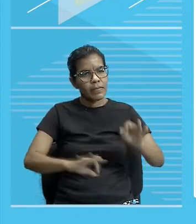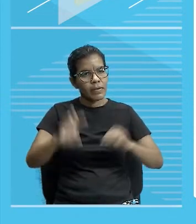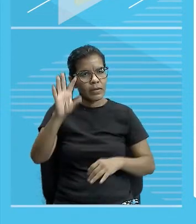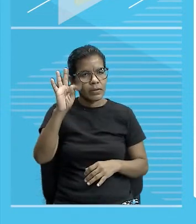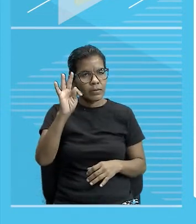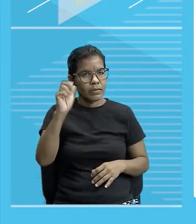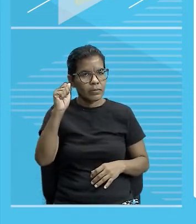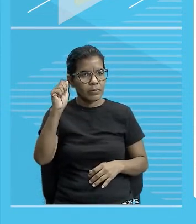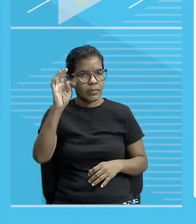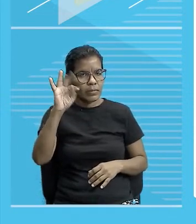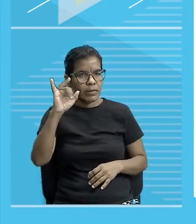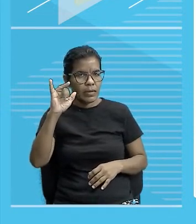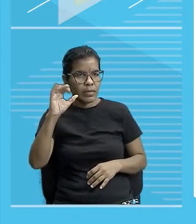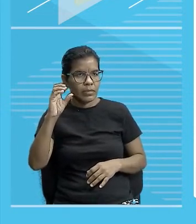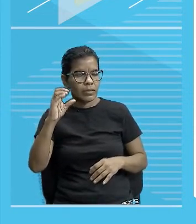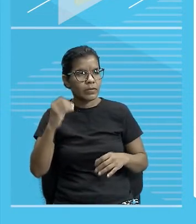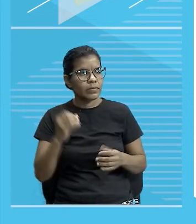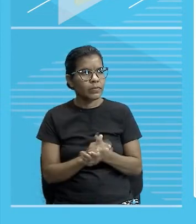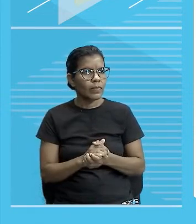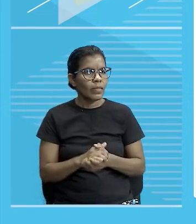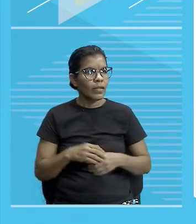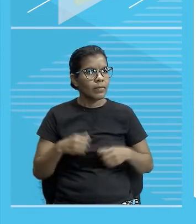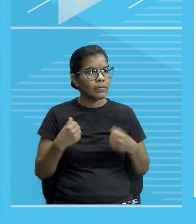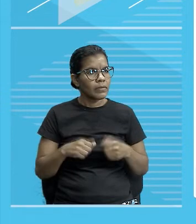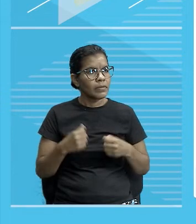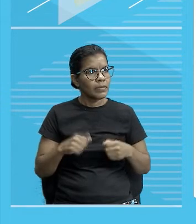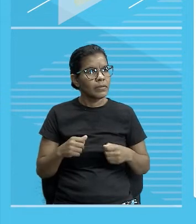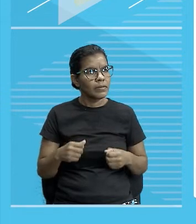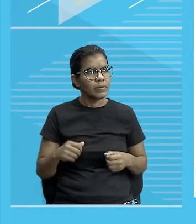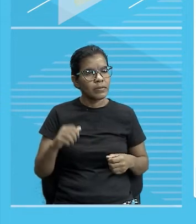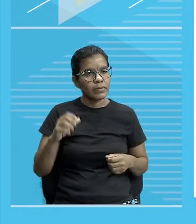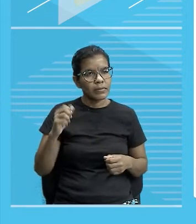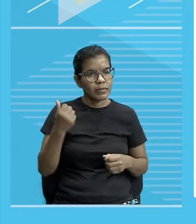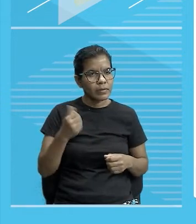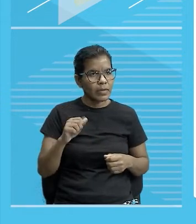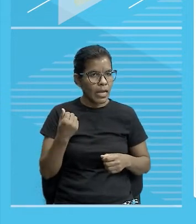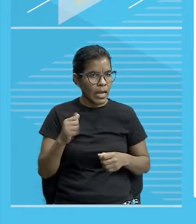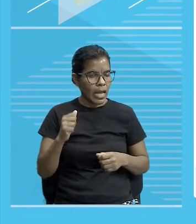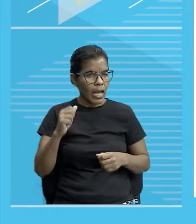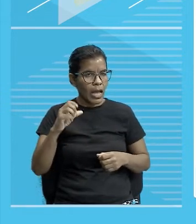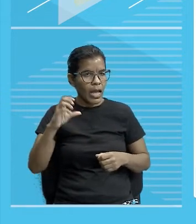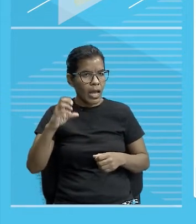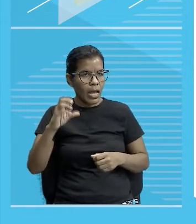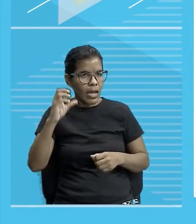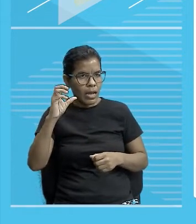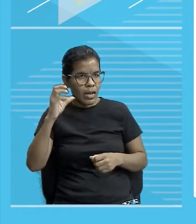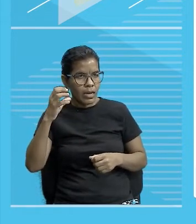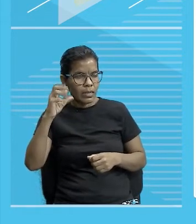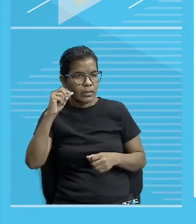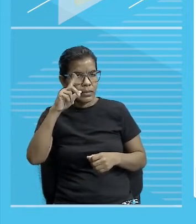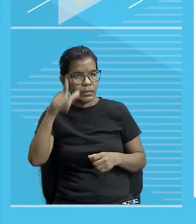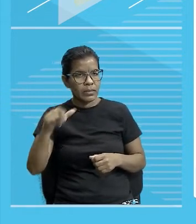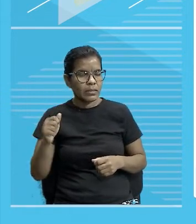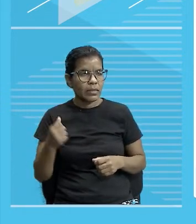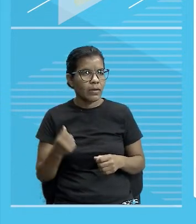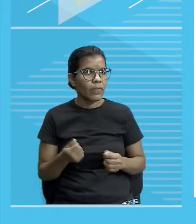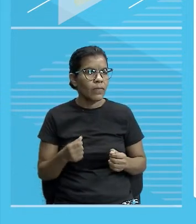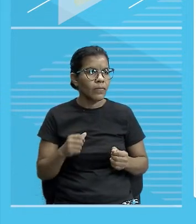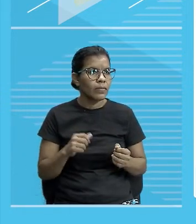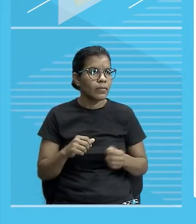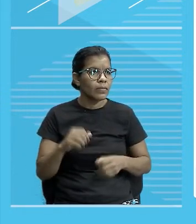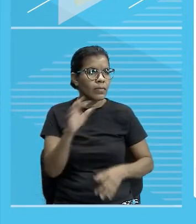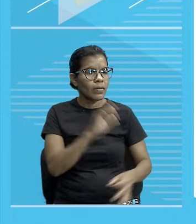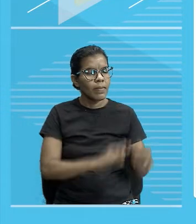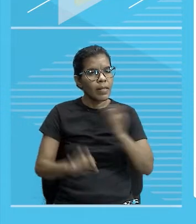ação através de que dos planos operacionais certo eles precisa Ou seja